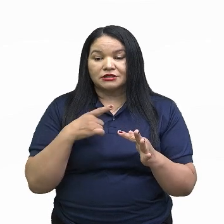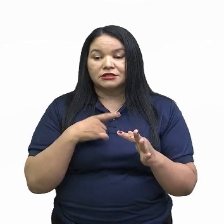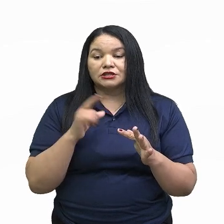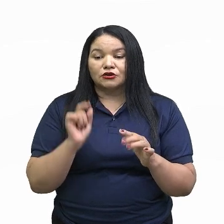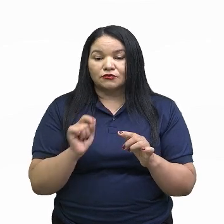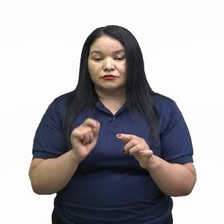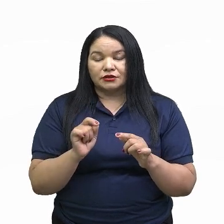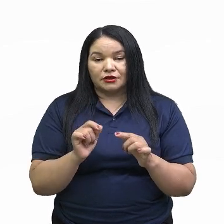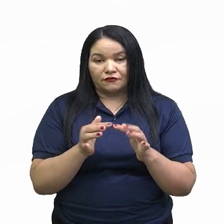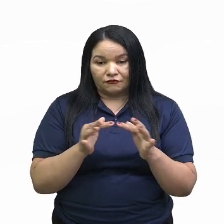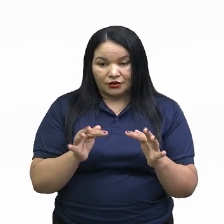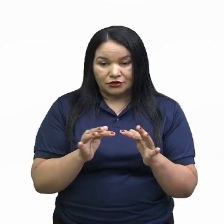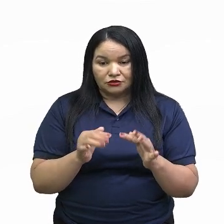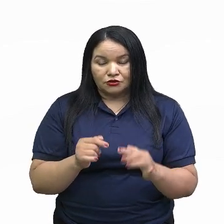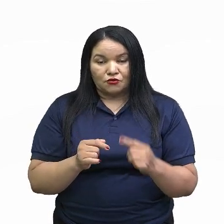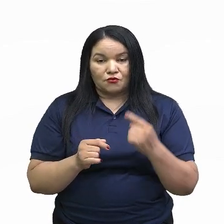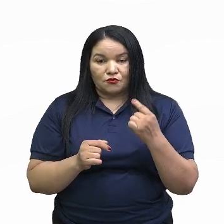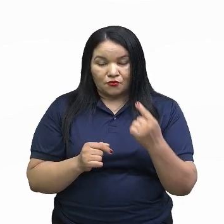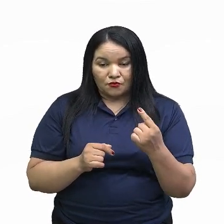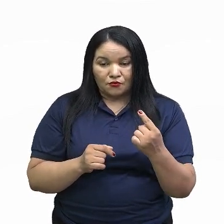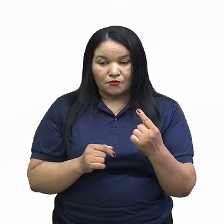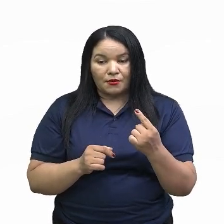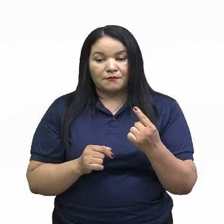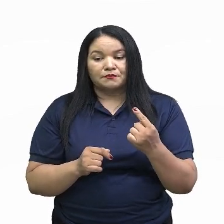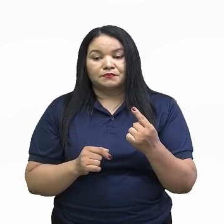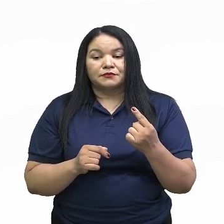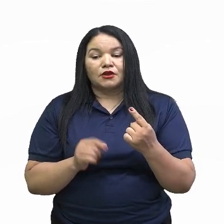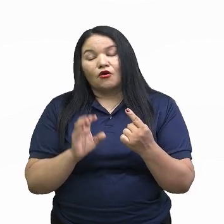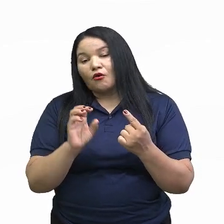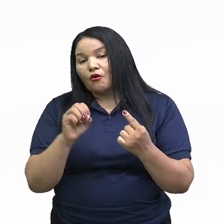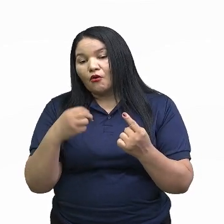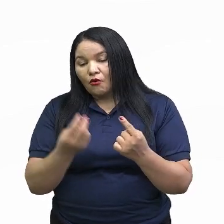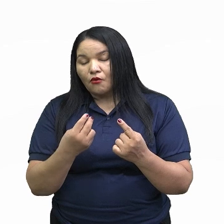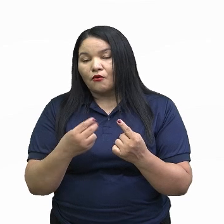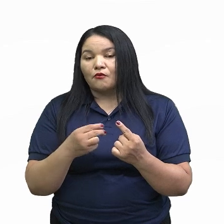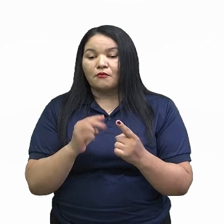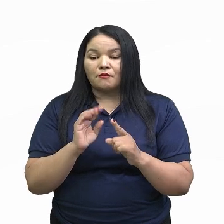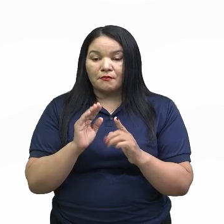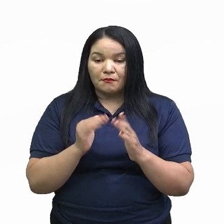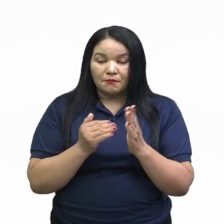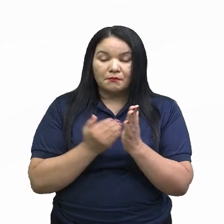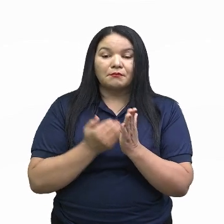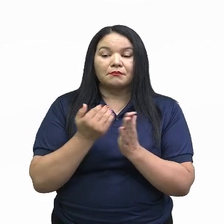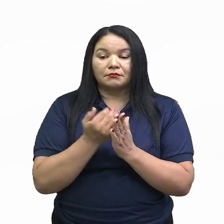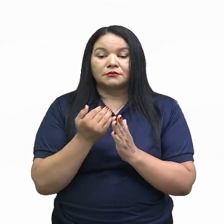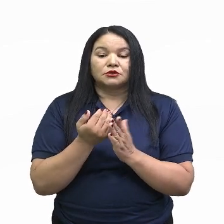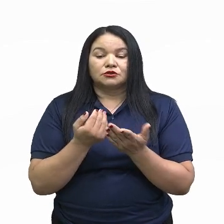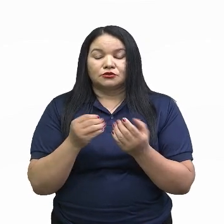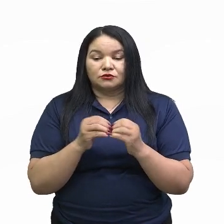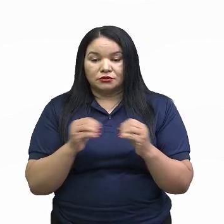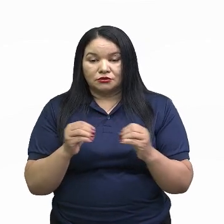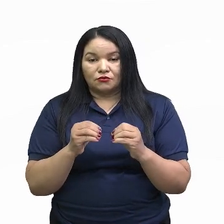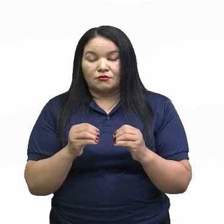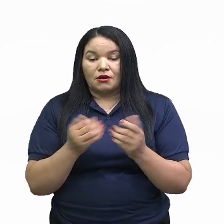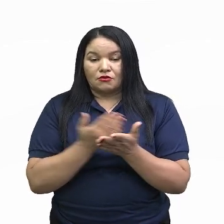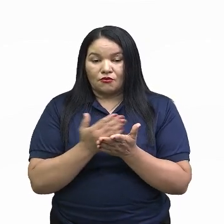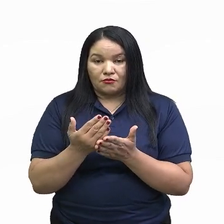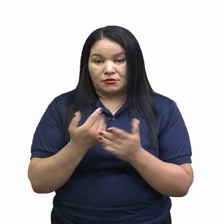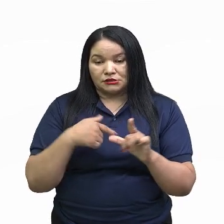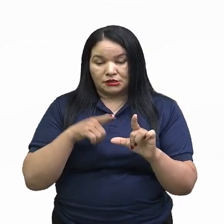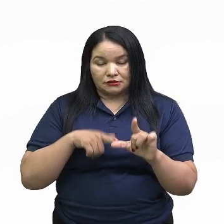possui guarda a informação, ó, uma ou mais orações. Começa com letra